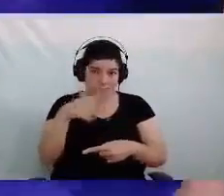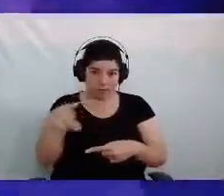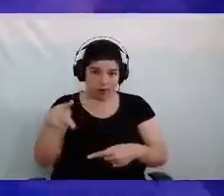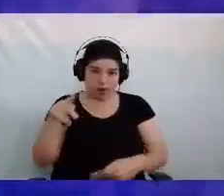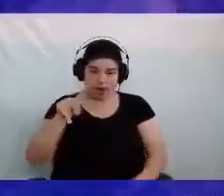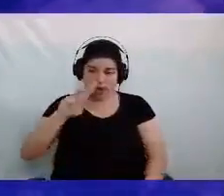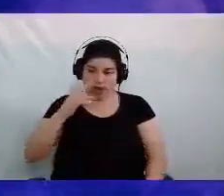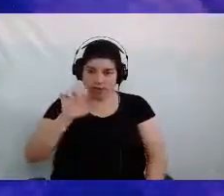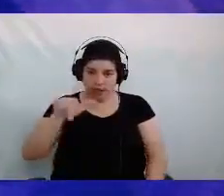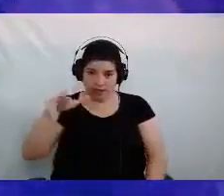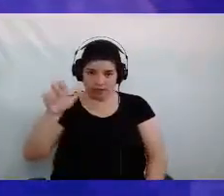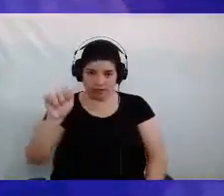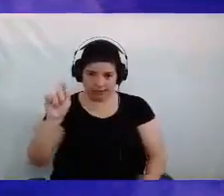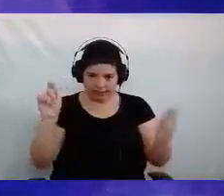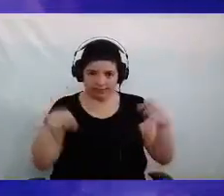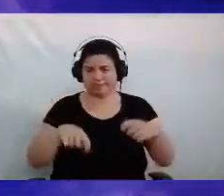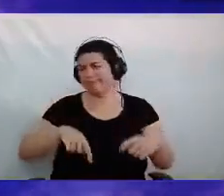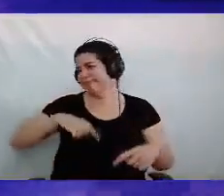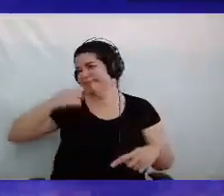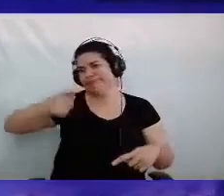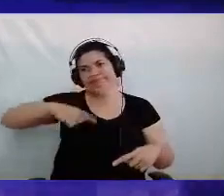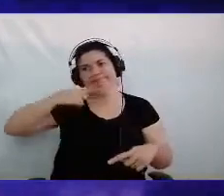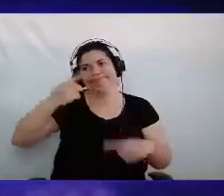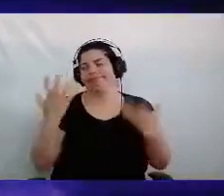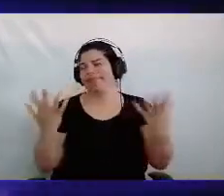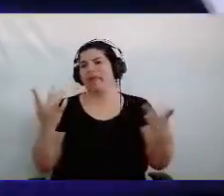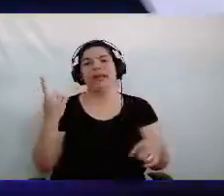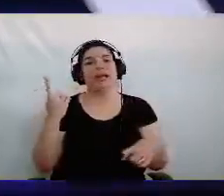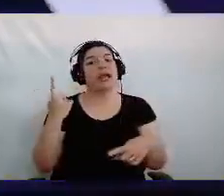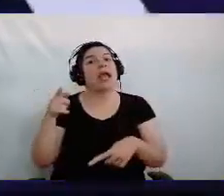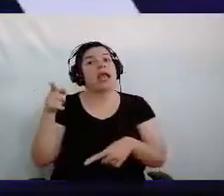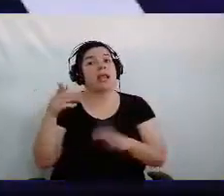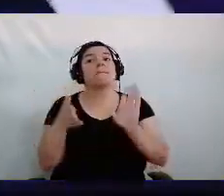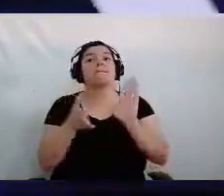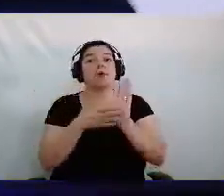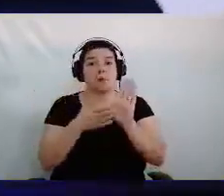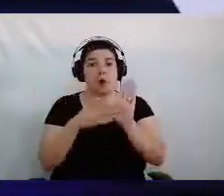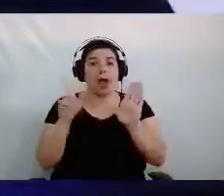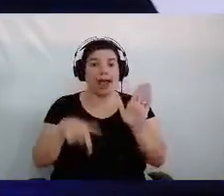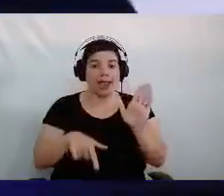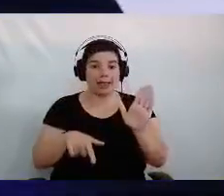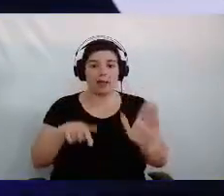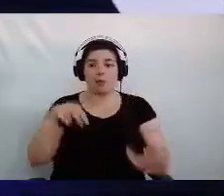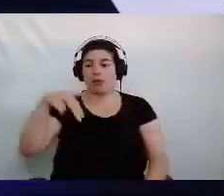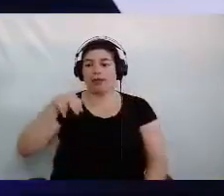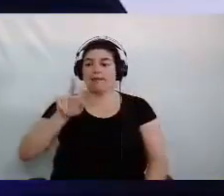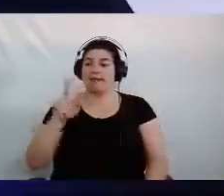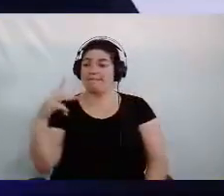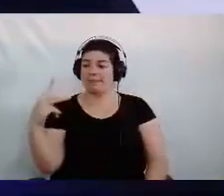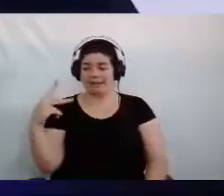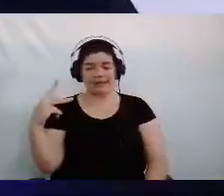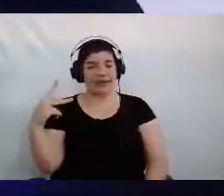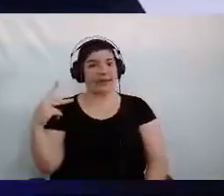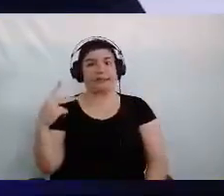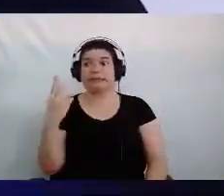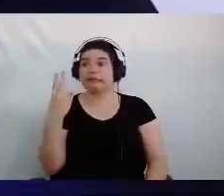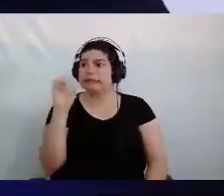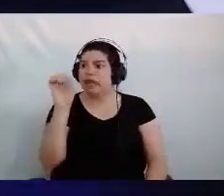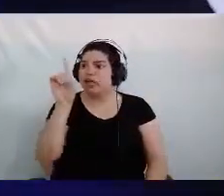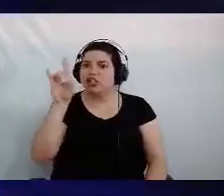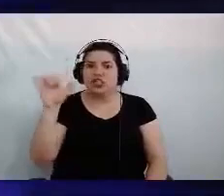pouquinho? Nem um pouquinho. Simplesmente ele propôs para a gente fazer um MVP em menos de 30 dias,